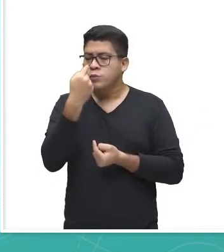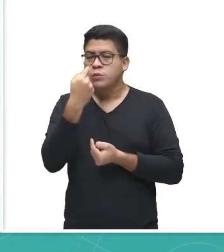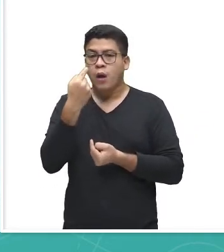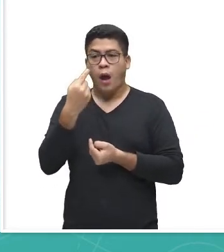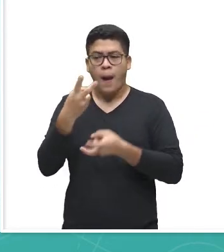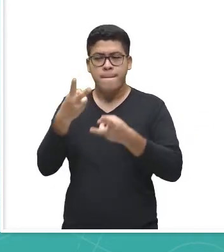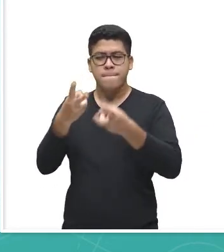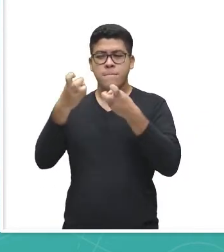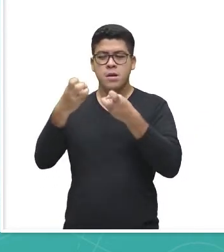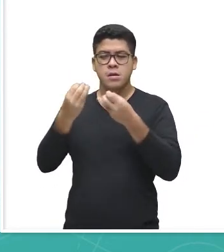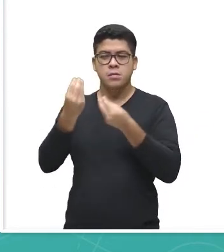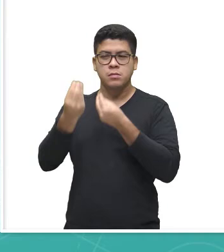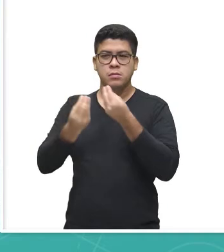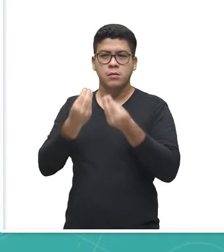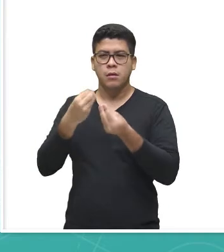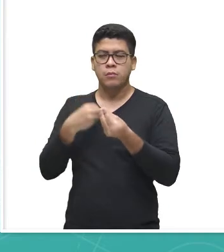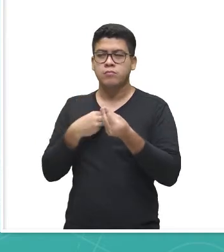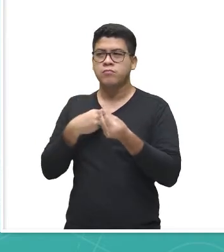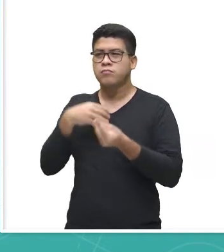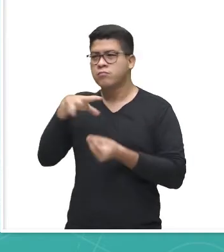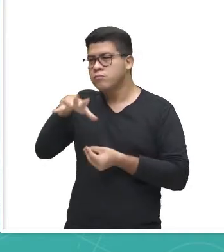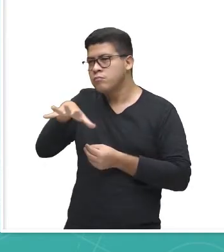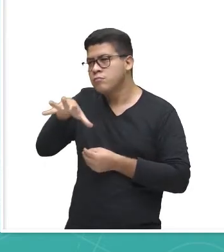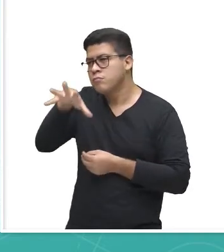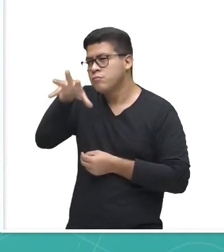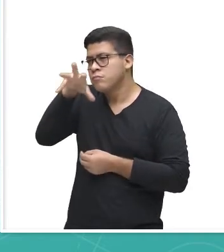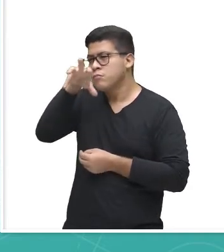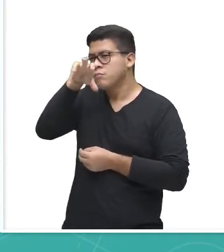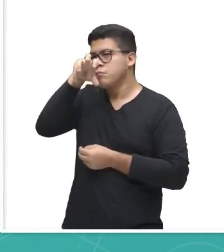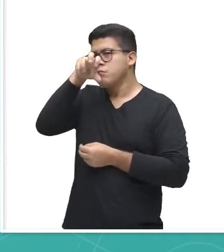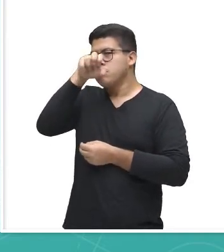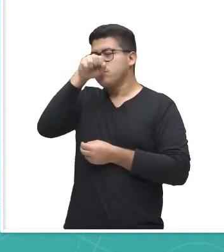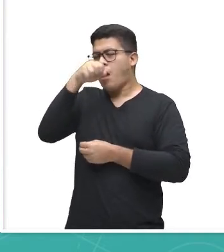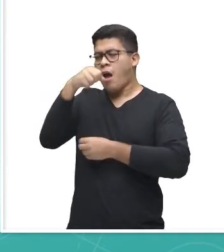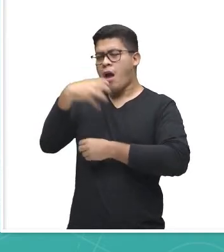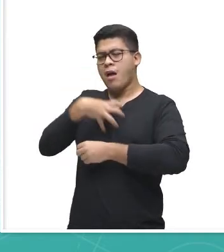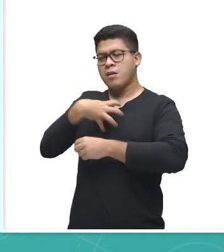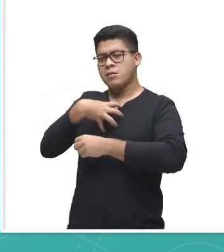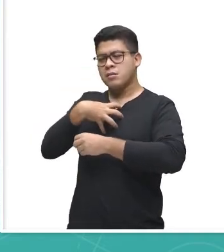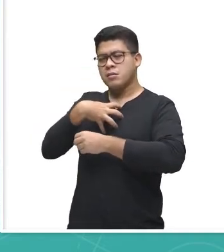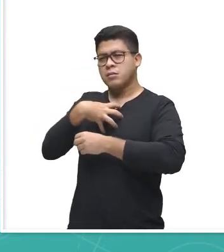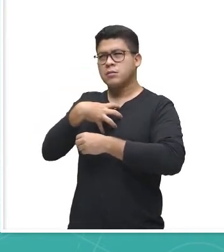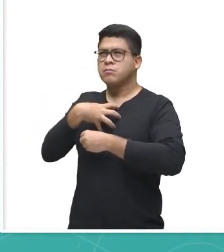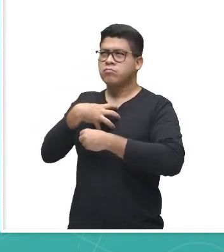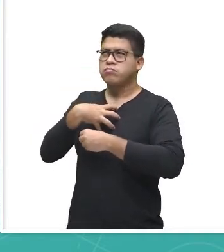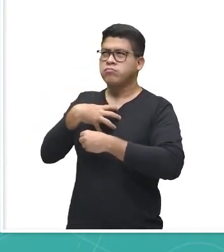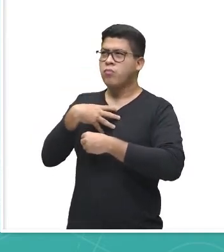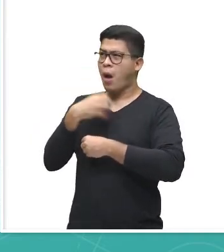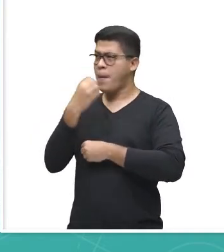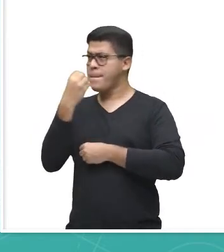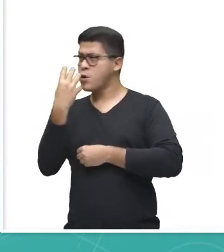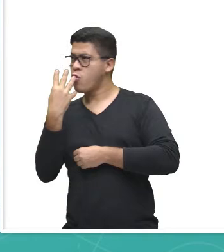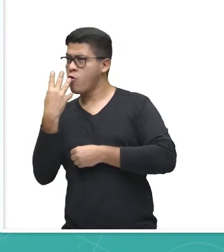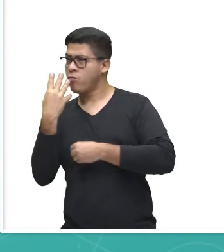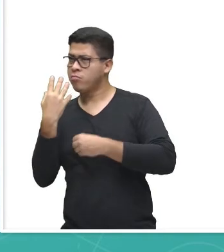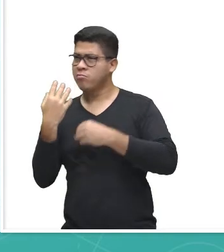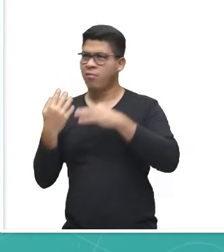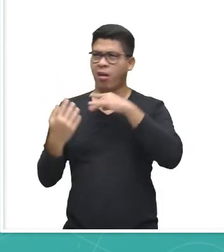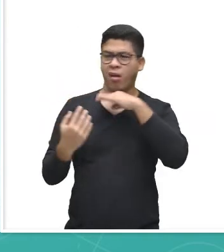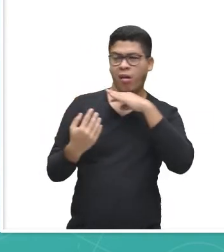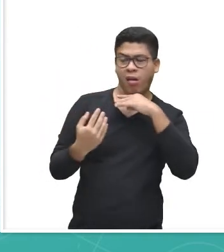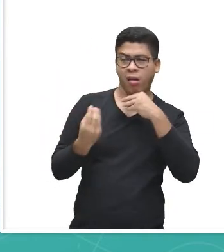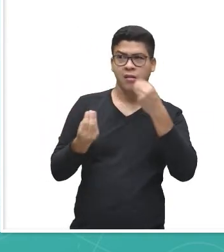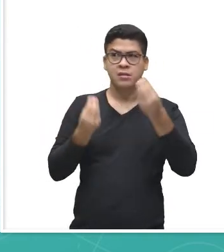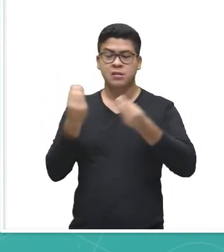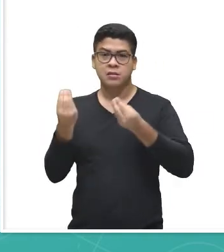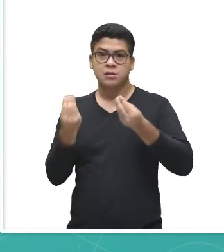pelas células olfativas, né? Então, o odor não está só relacionado com cheiro ruim, né? Também pode ser um cheiro bom, um cheiro